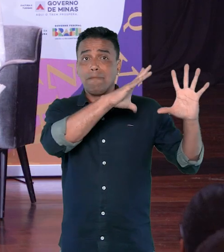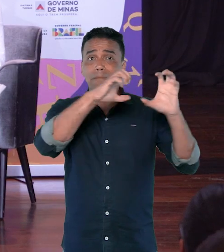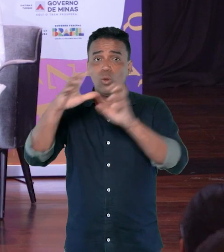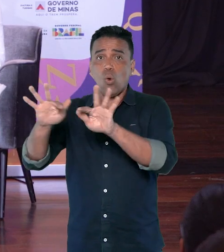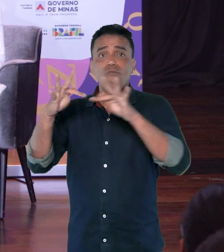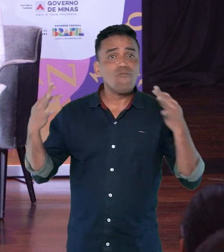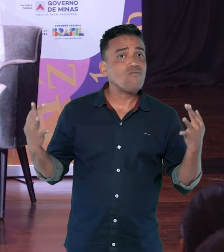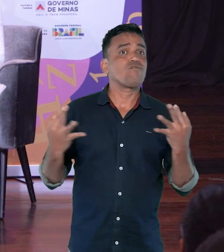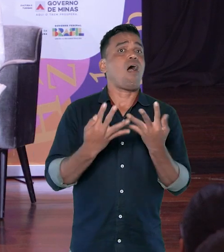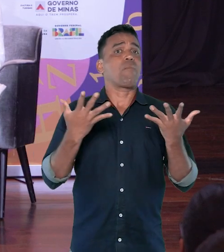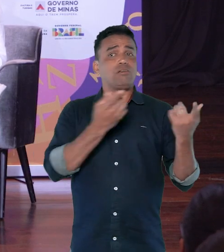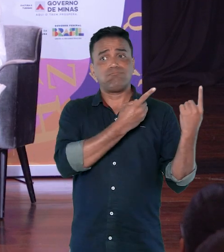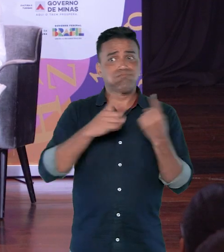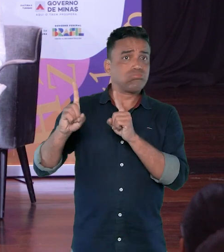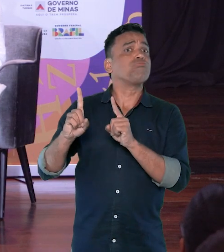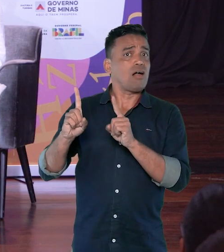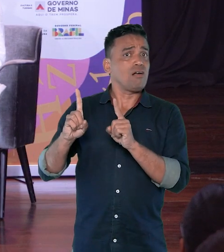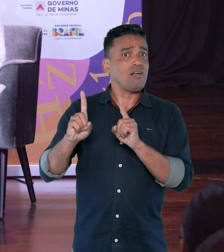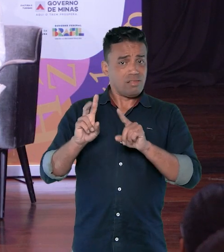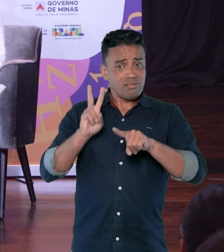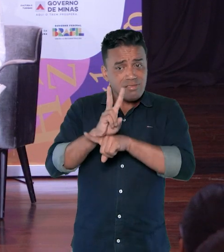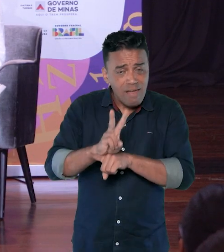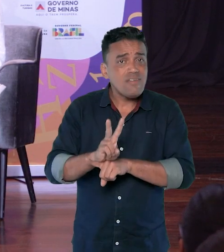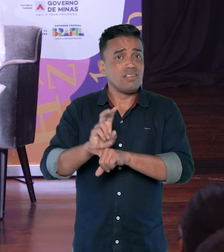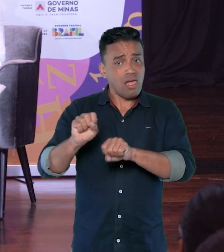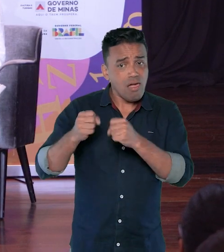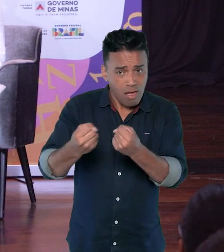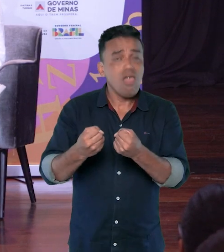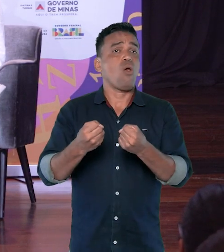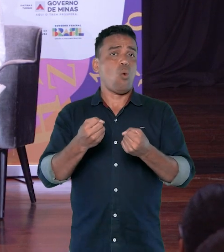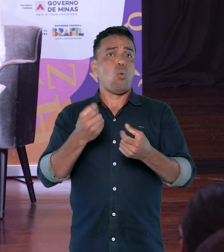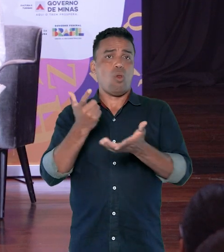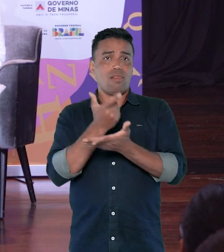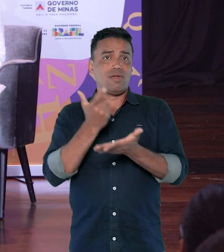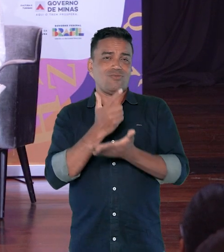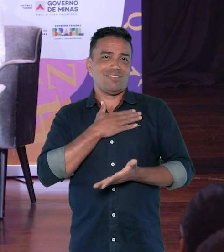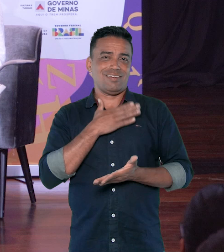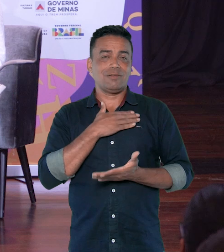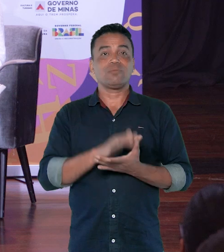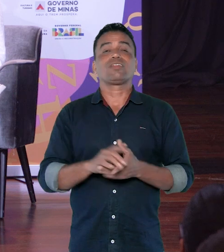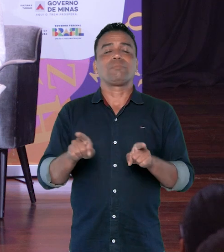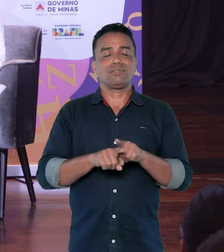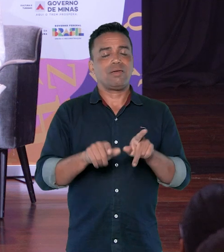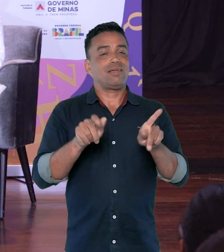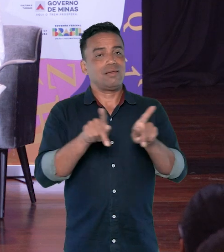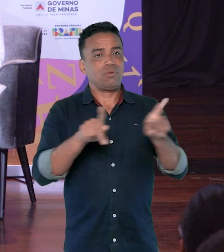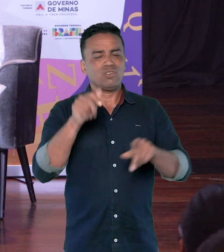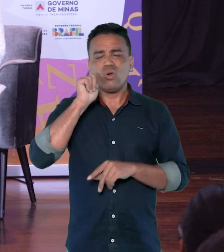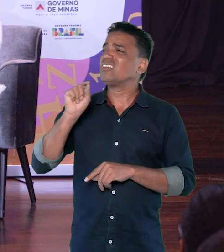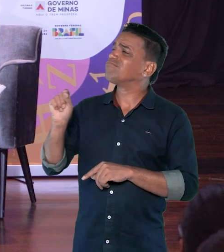né, e defenderam o livro, mas teve relatos de professoras que...